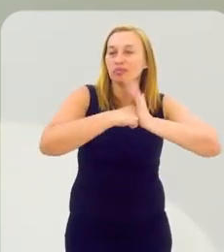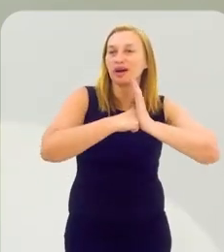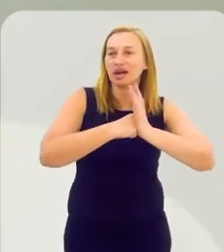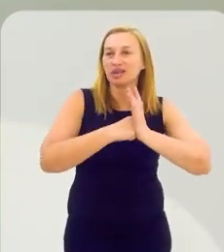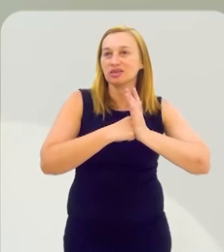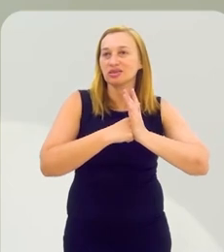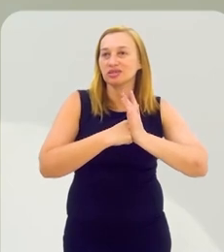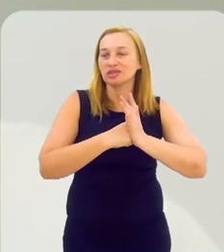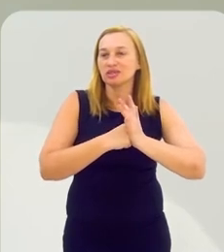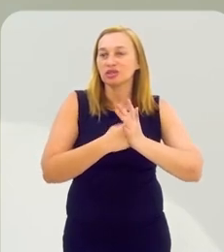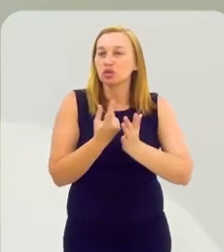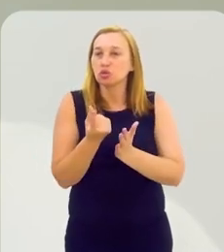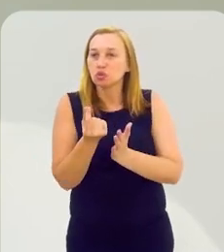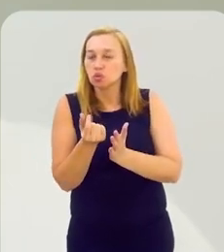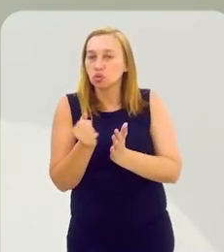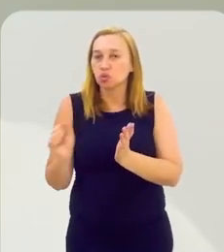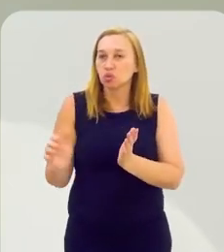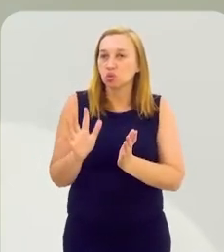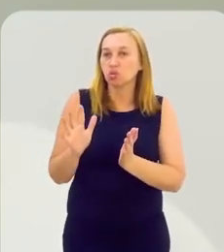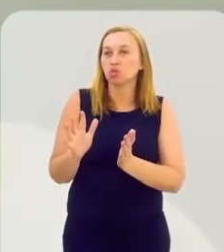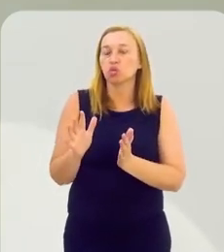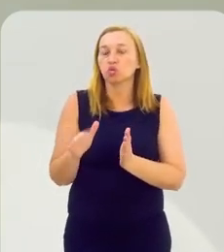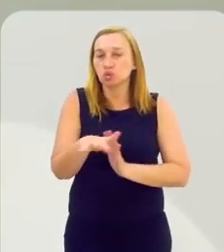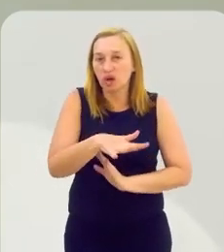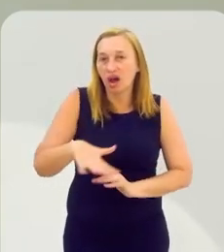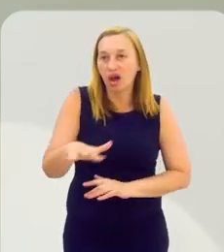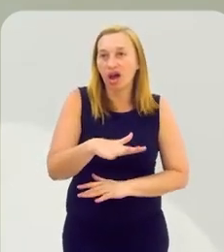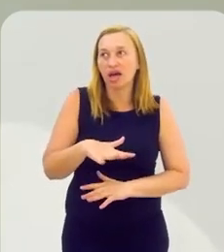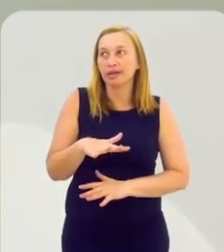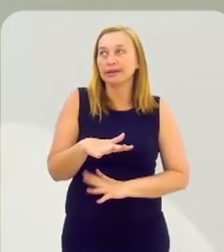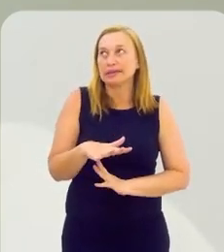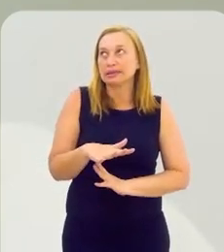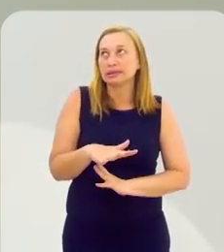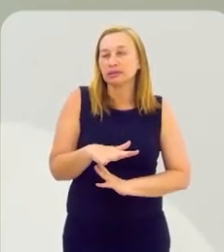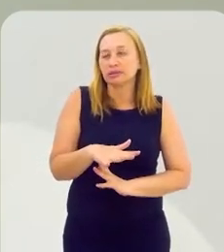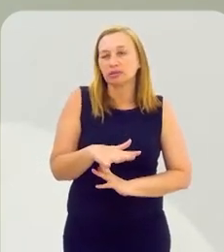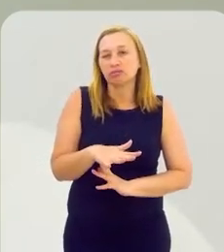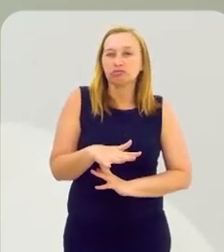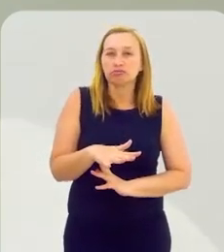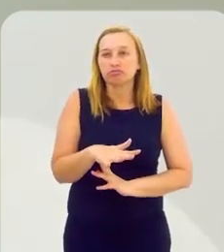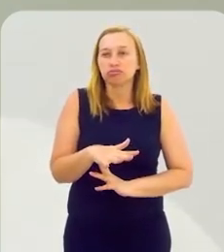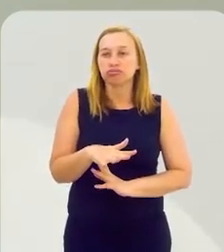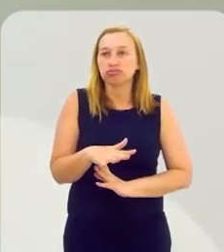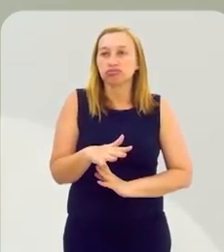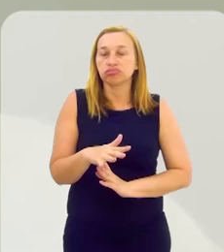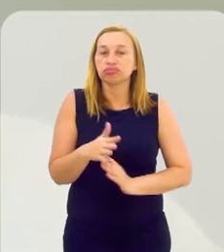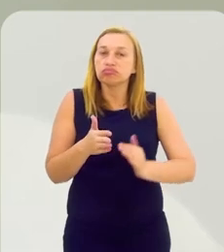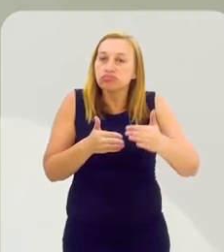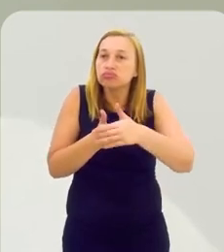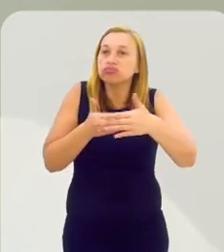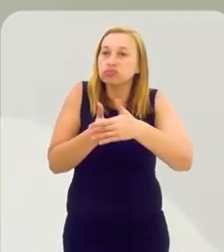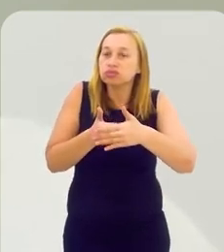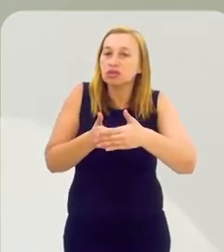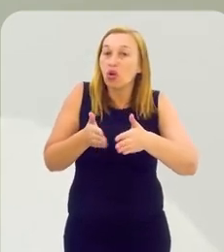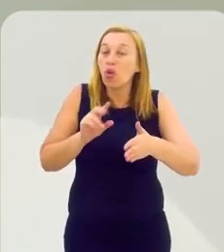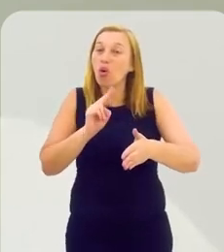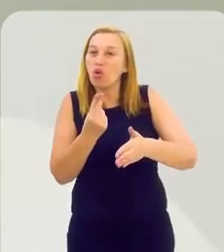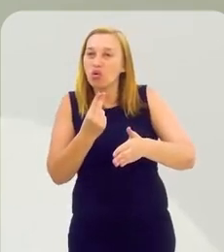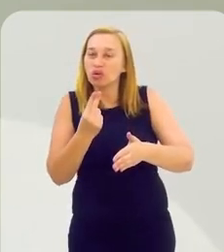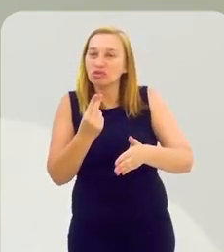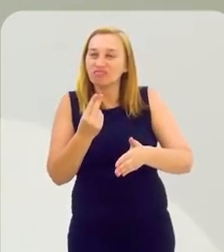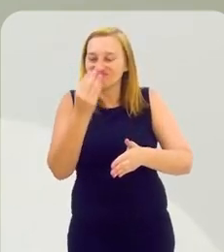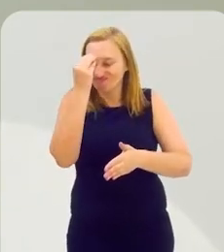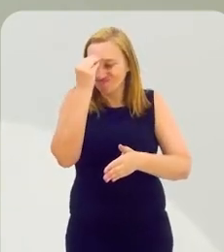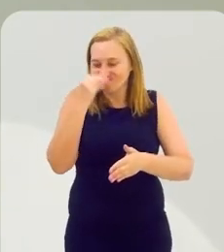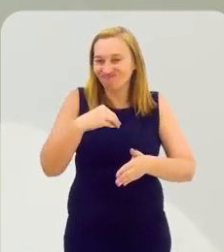impacto de maior custo para o setor, e um custo esse que acaba impedindo ou desestimulando